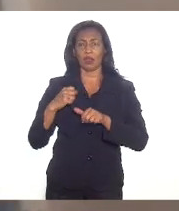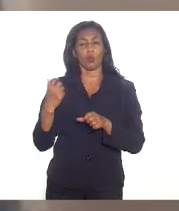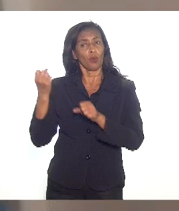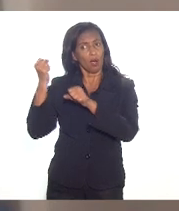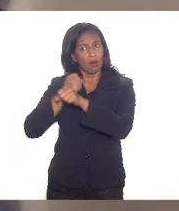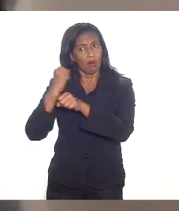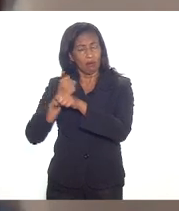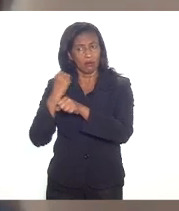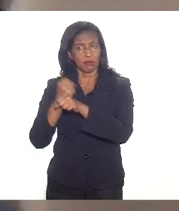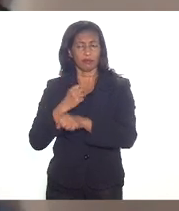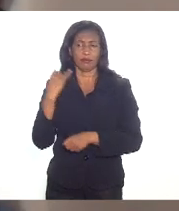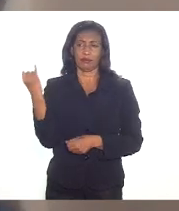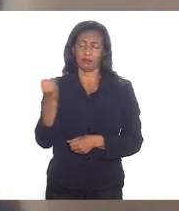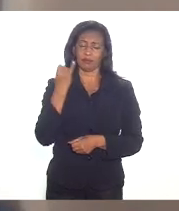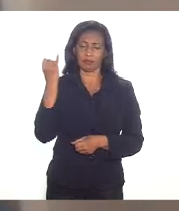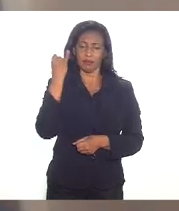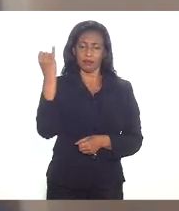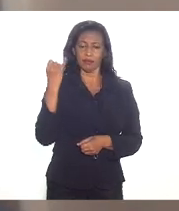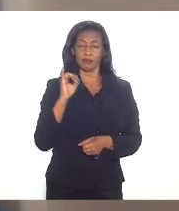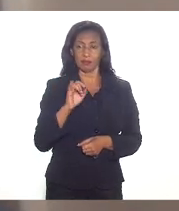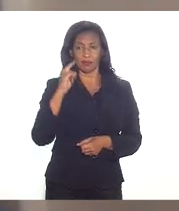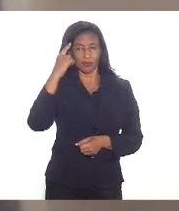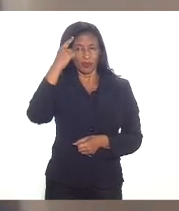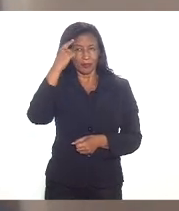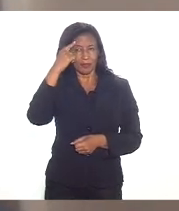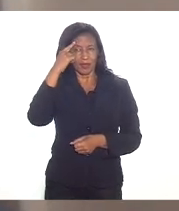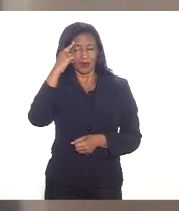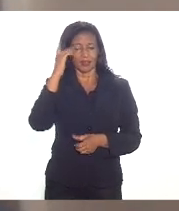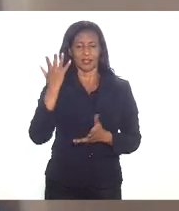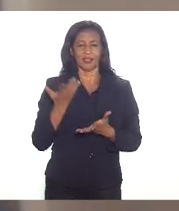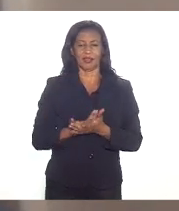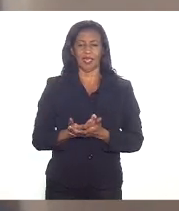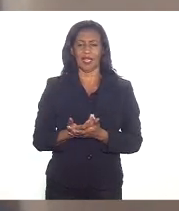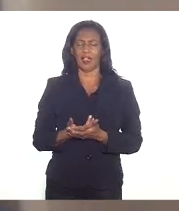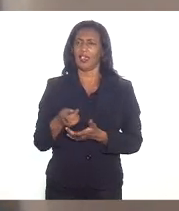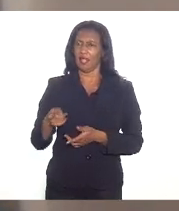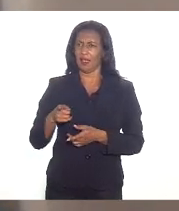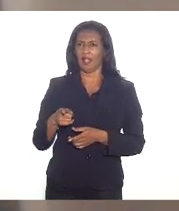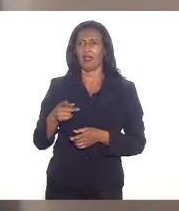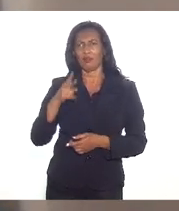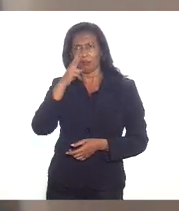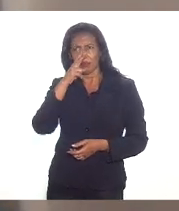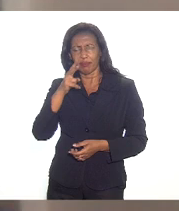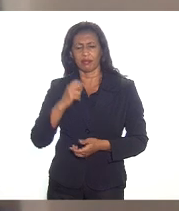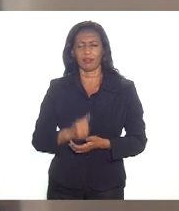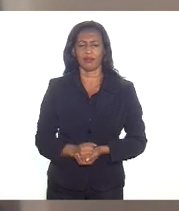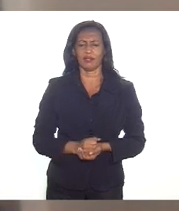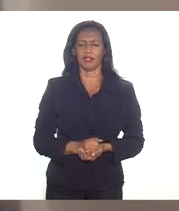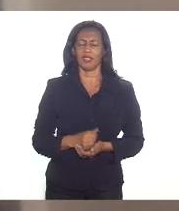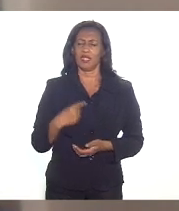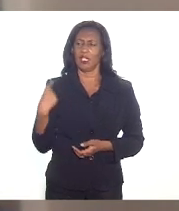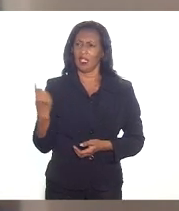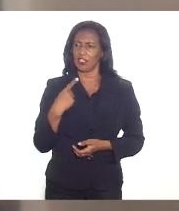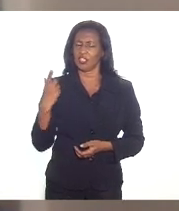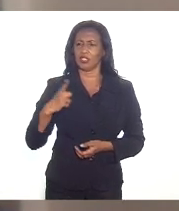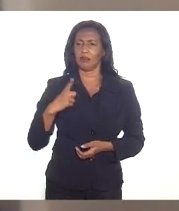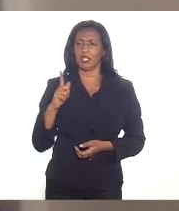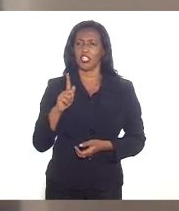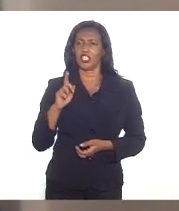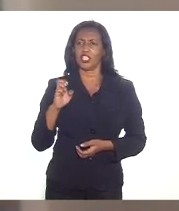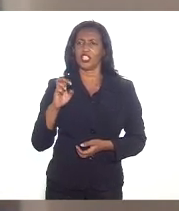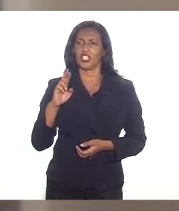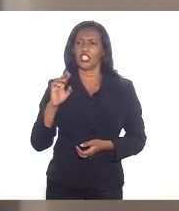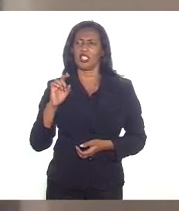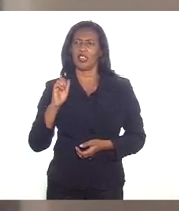é importante, e se a gente pensar em New Deal, em infraestrutura, ela pode ter um peso importante. A gente ainda tem aqui a Gerdau, que